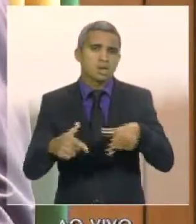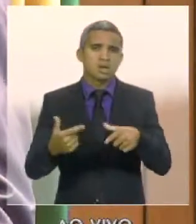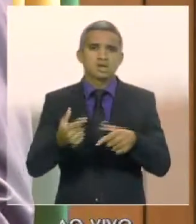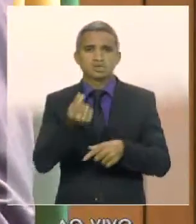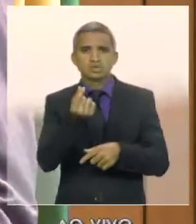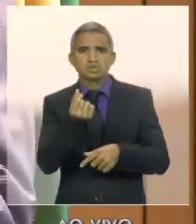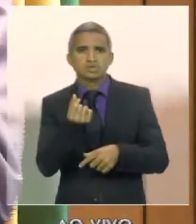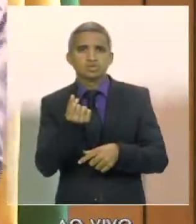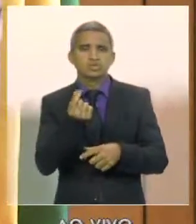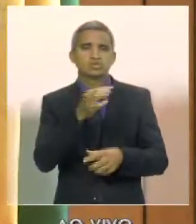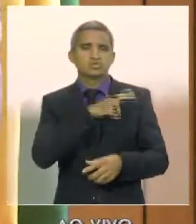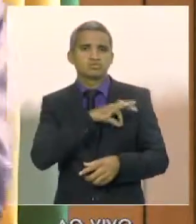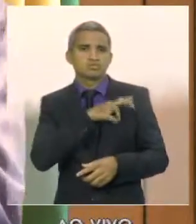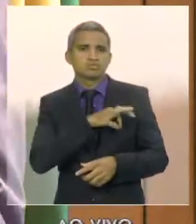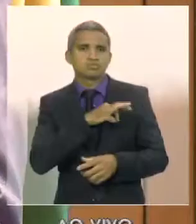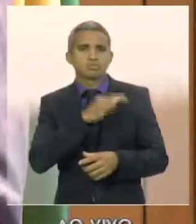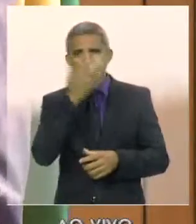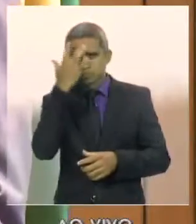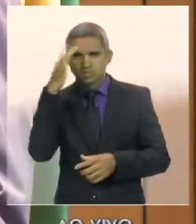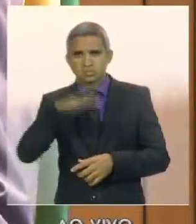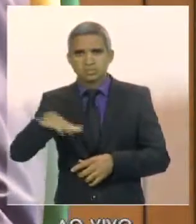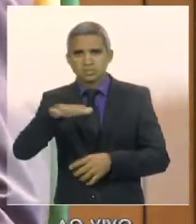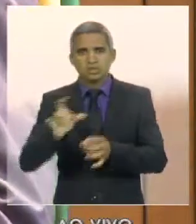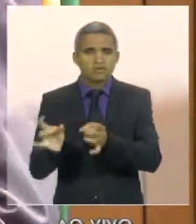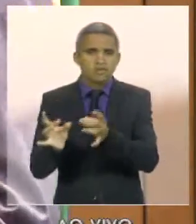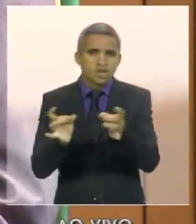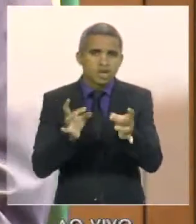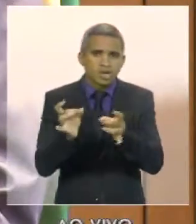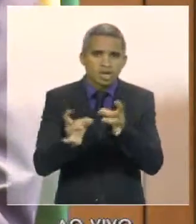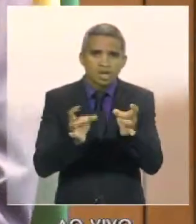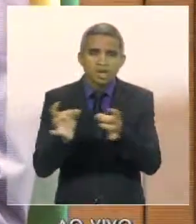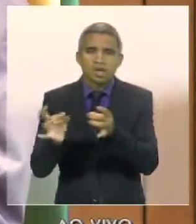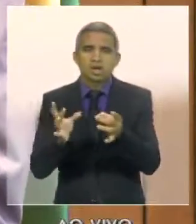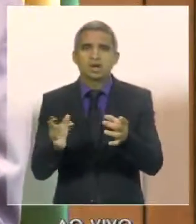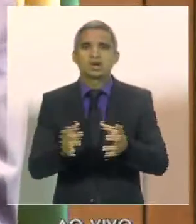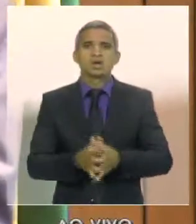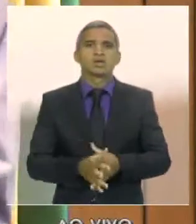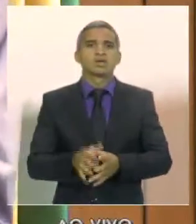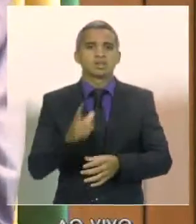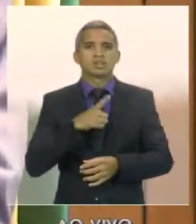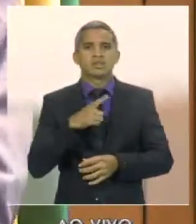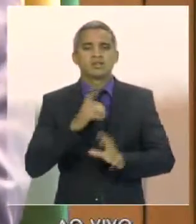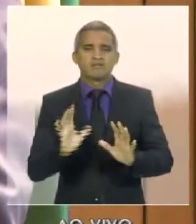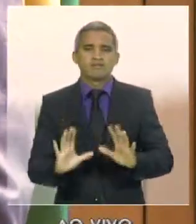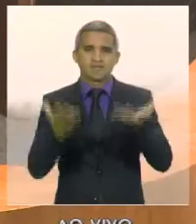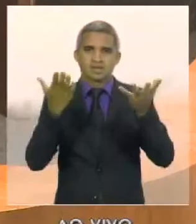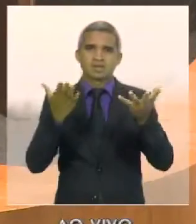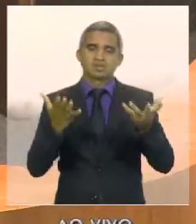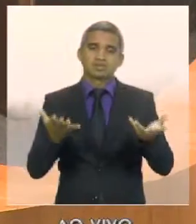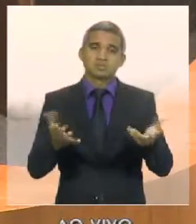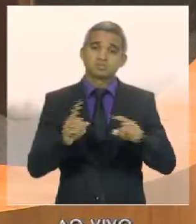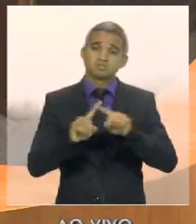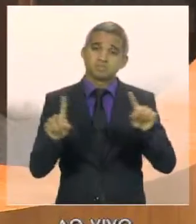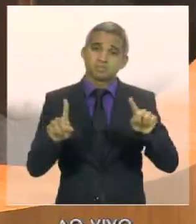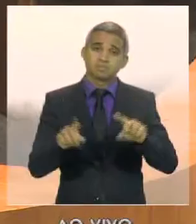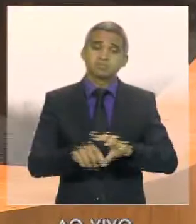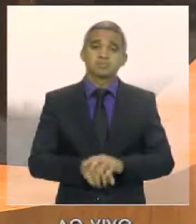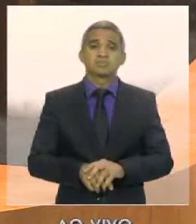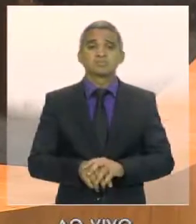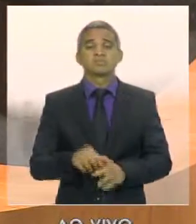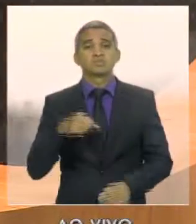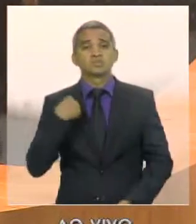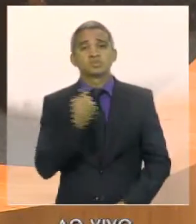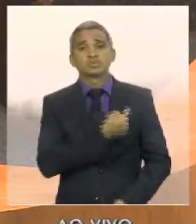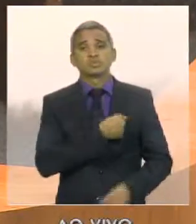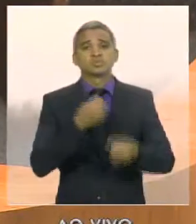renda familiar daqueles que vendem seus produtos, que realmente fazem parte daquela festa. Mas, enfim, nós estamos